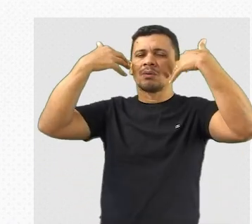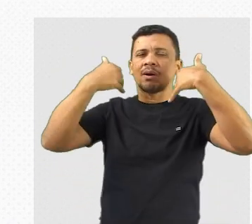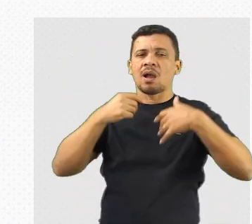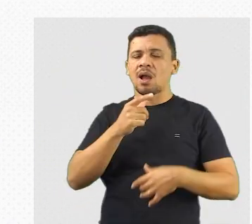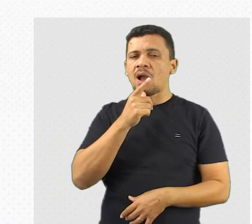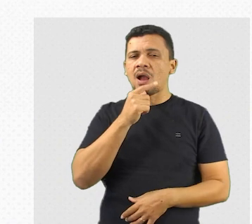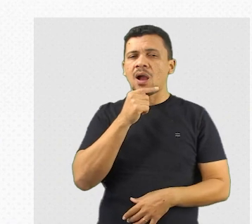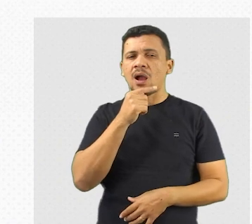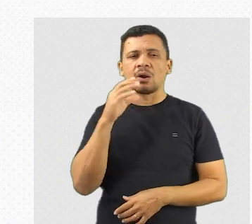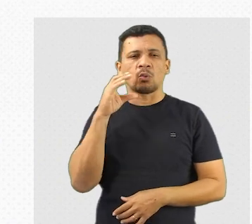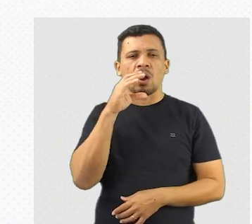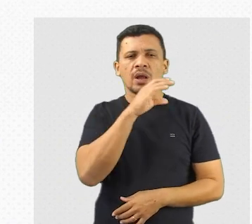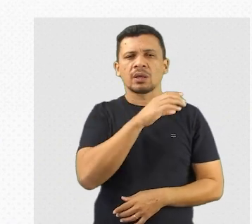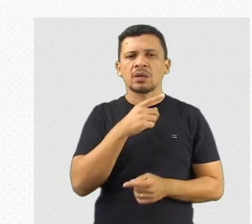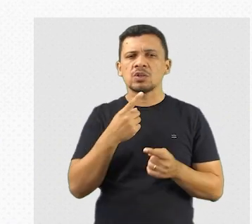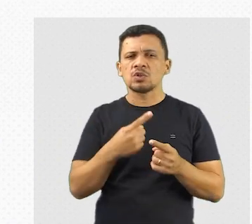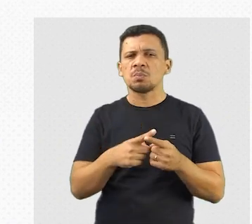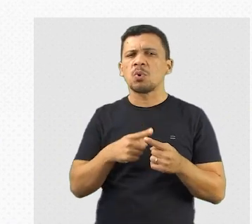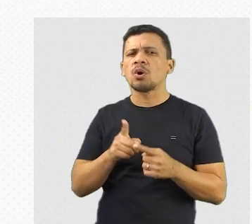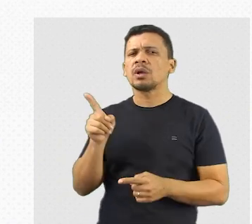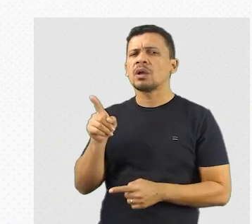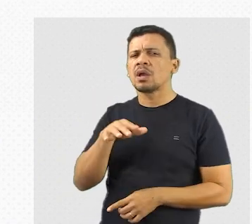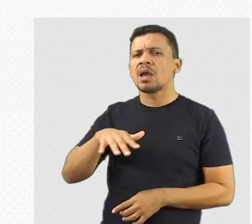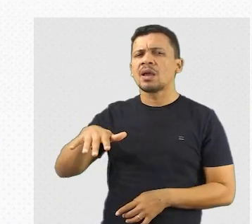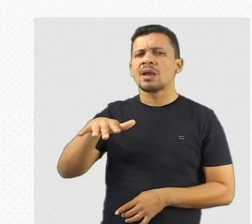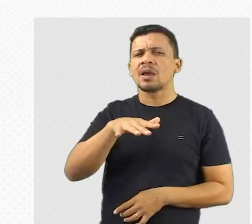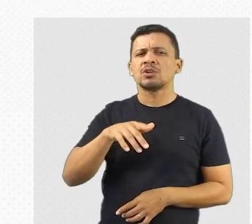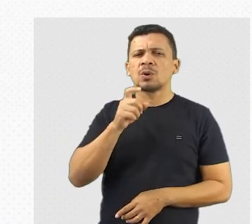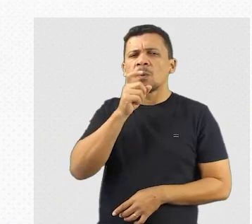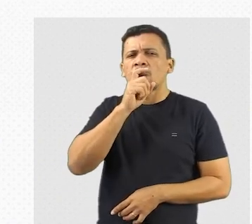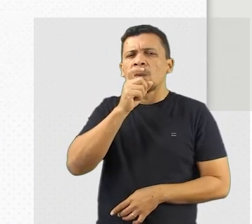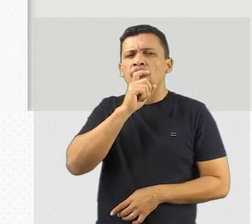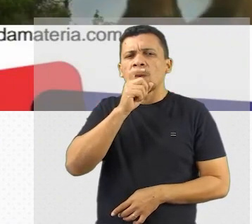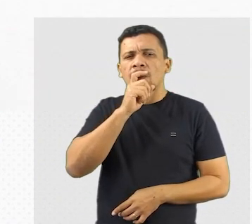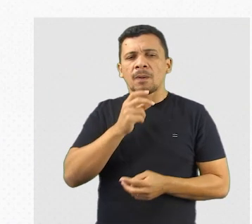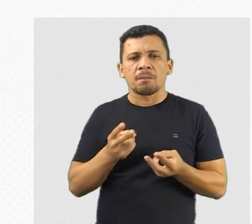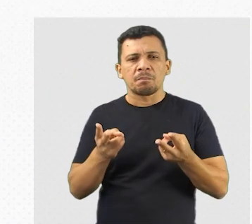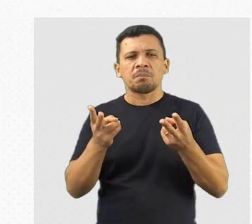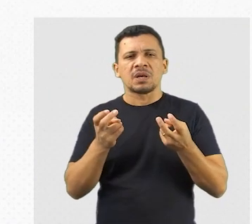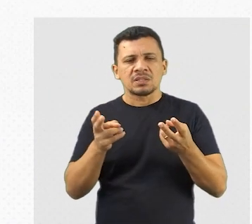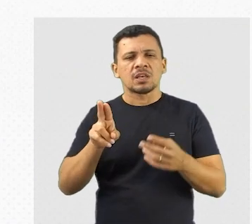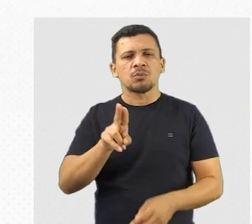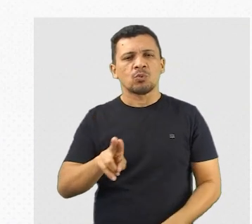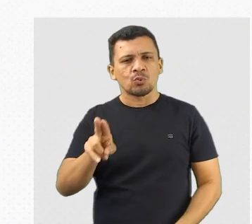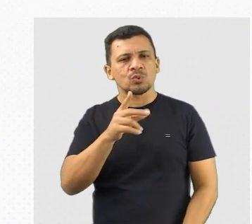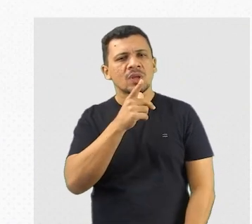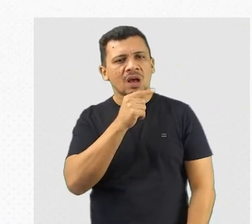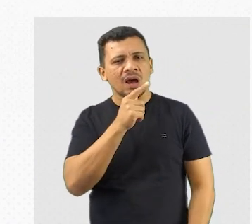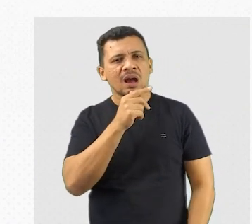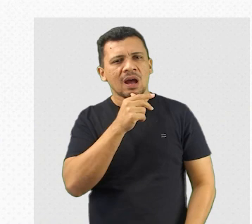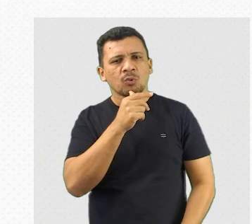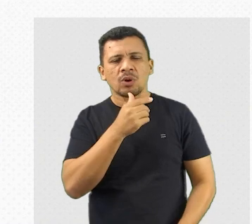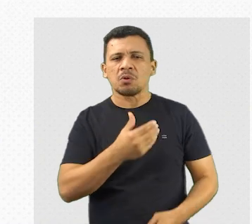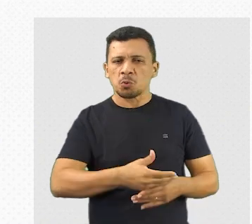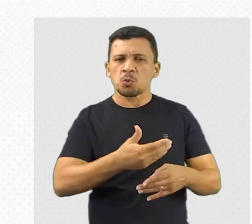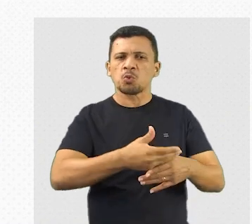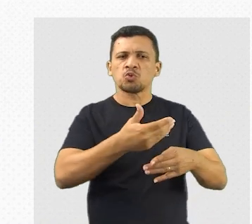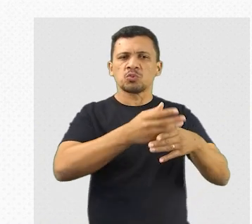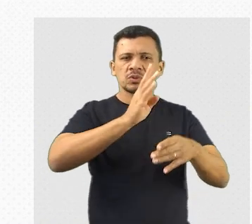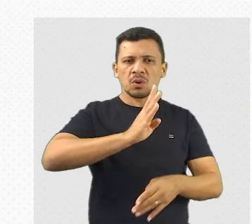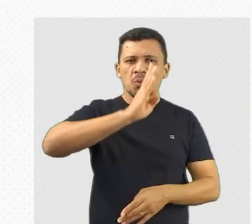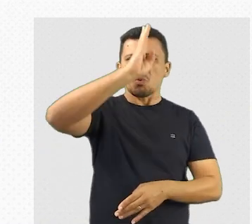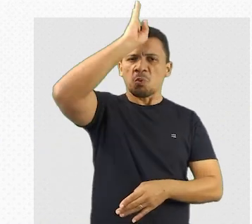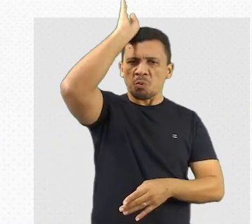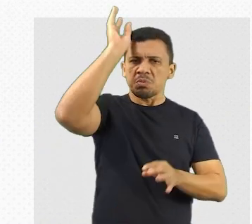você está numa região muito fria, e aí você percebe quanto o uso da água nas construções romanas fazem a diferença. Como